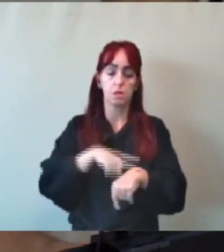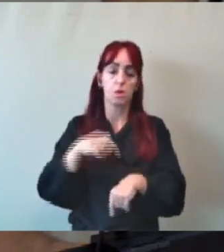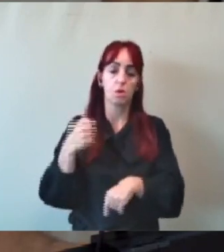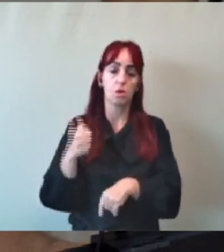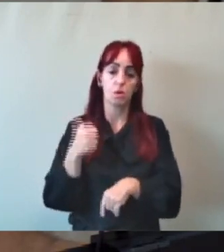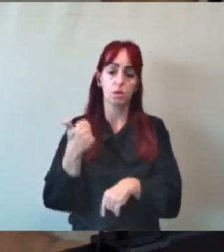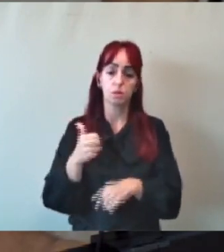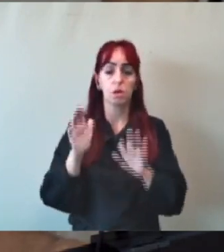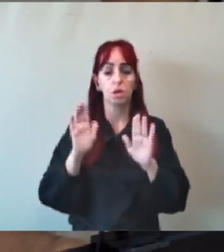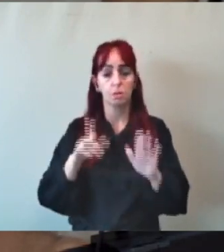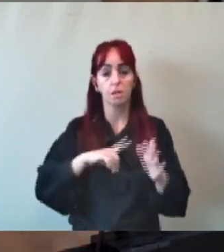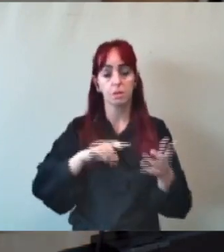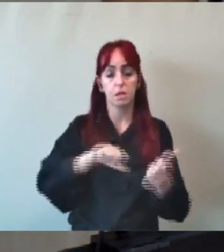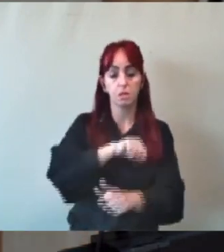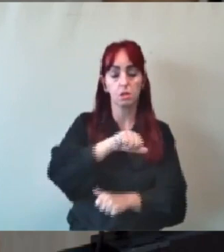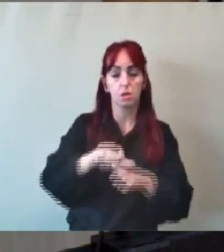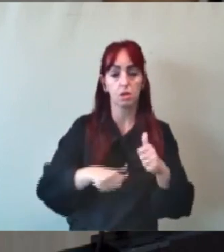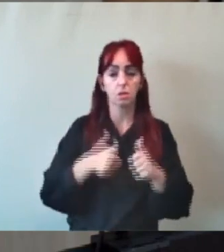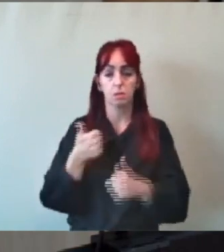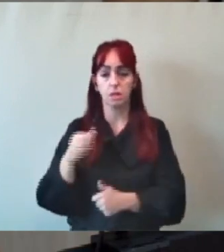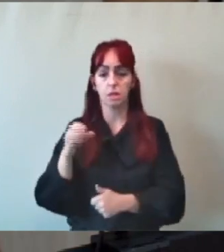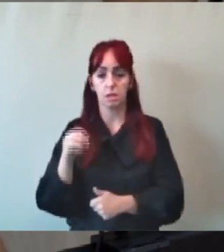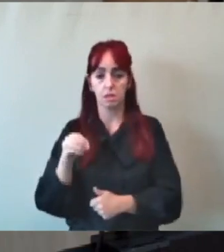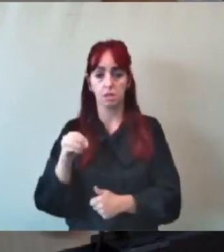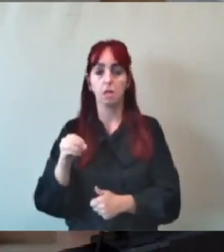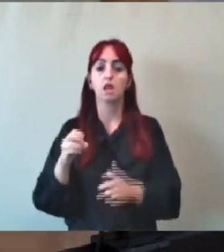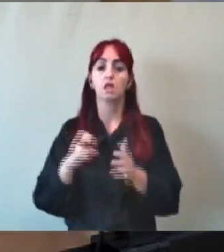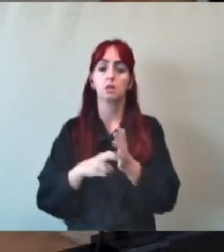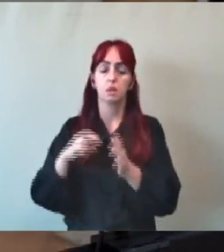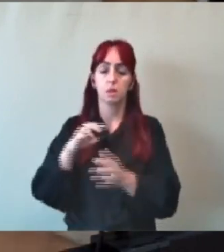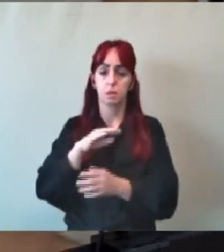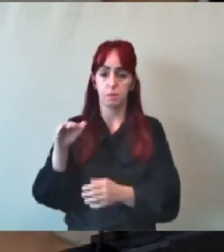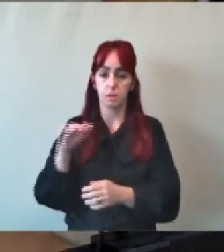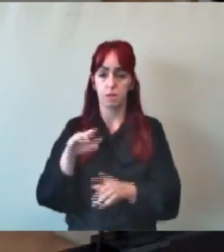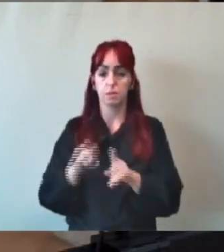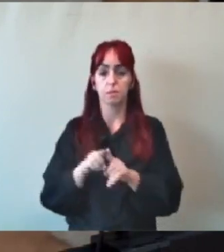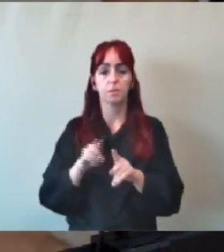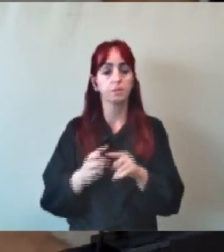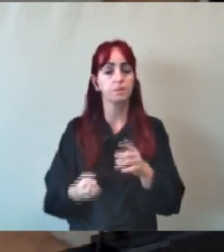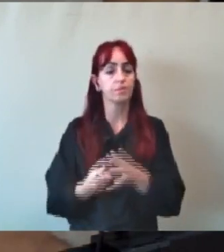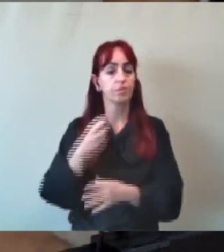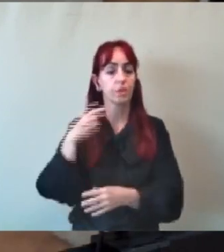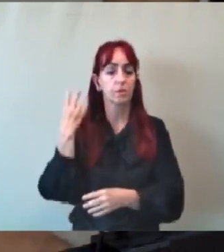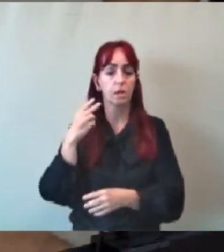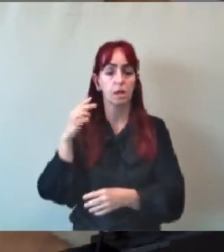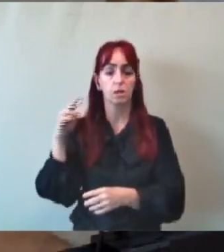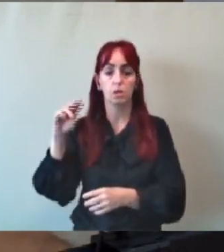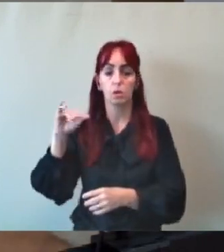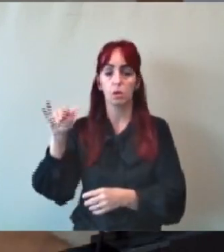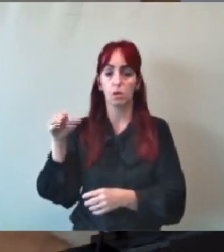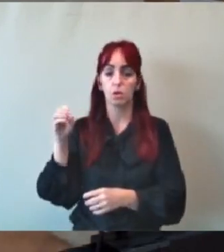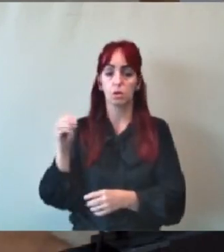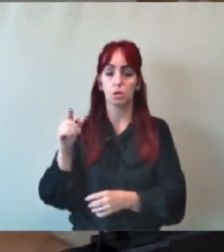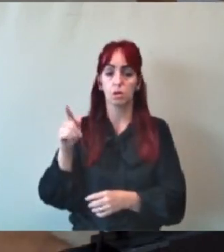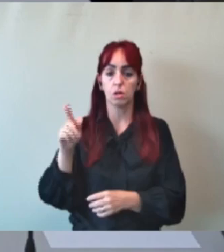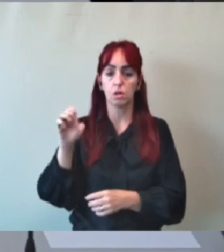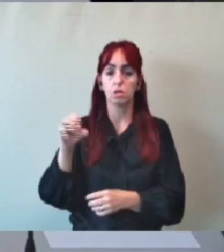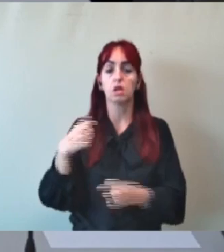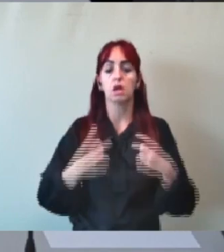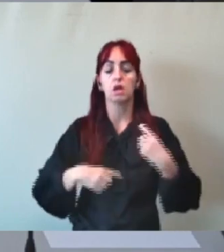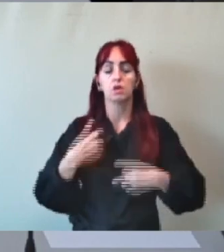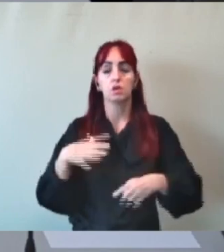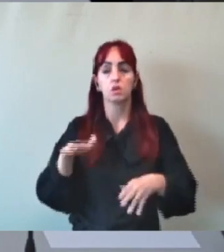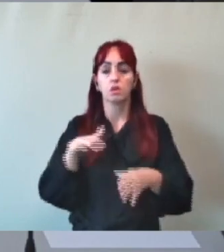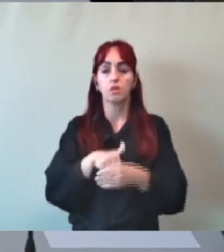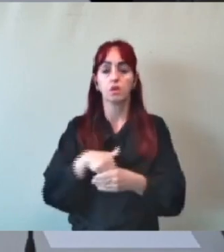alterando para as 10 horas e 30 minutos, de autoria do vereador Jorge Santos. Em discussão, votação, como voto vereador Braulio